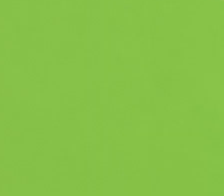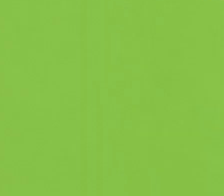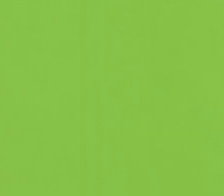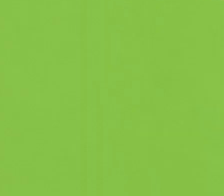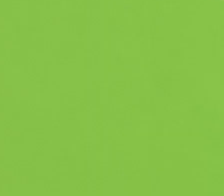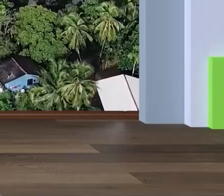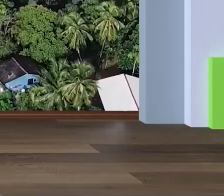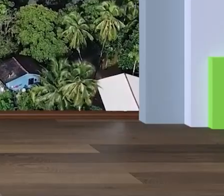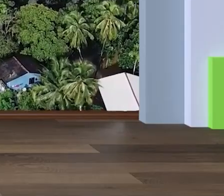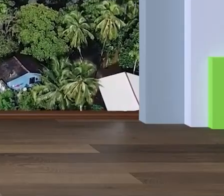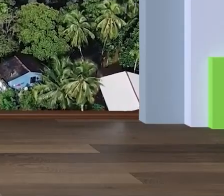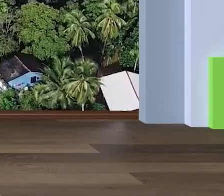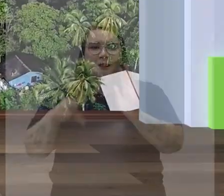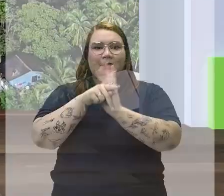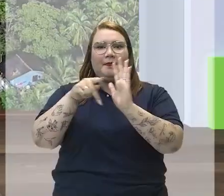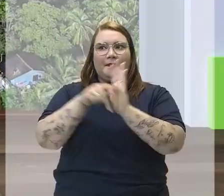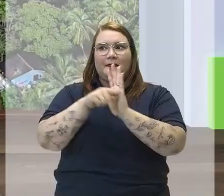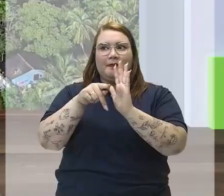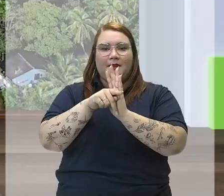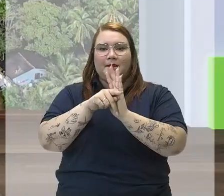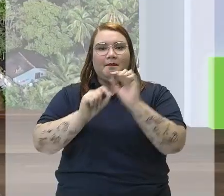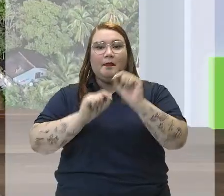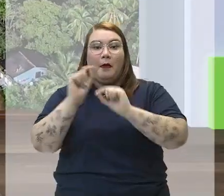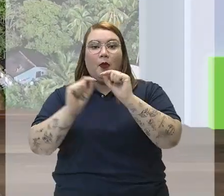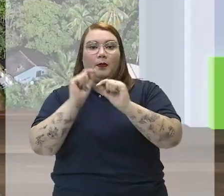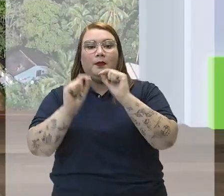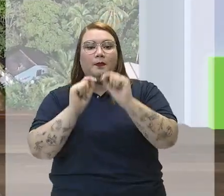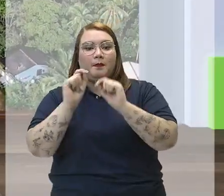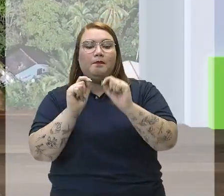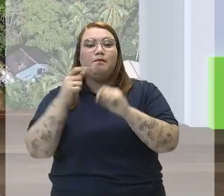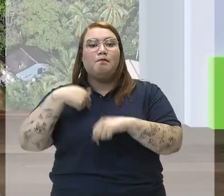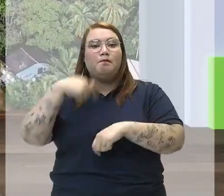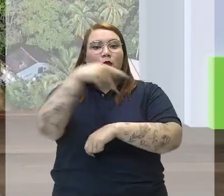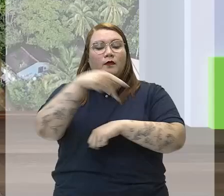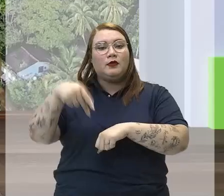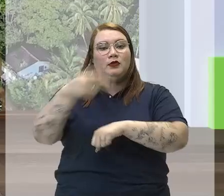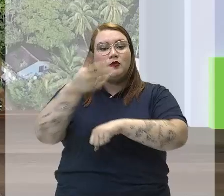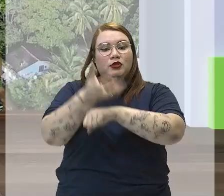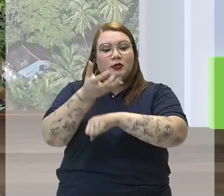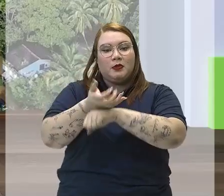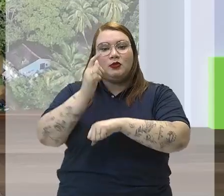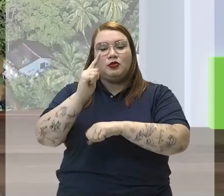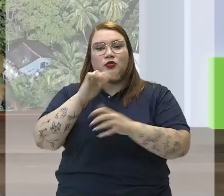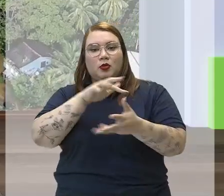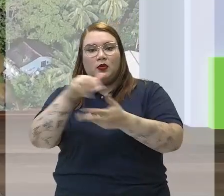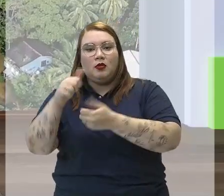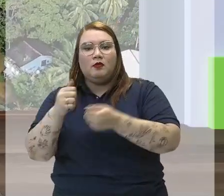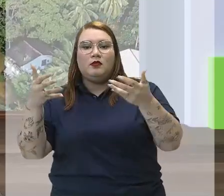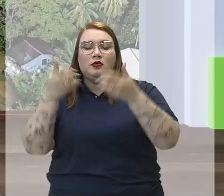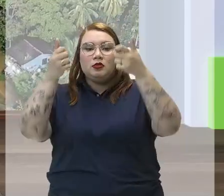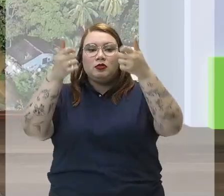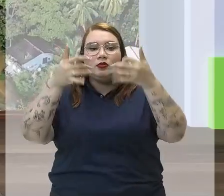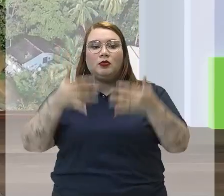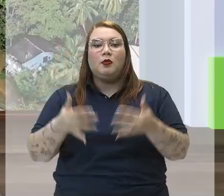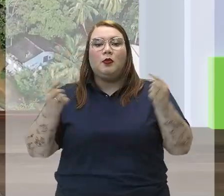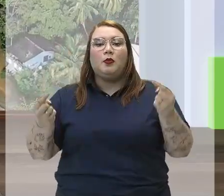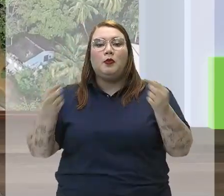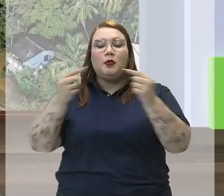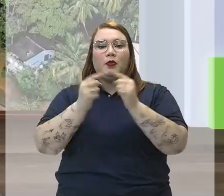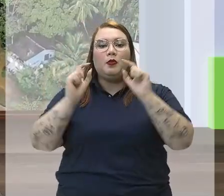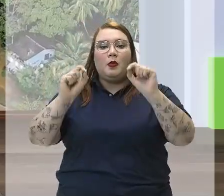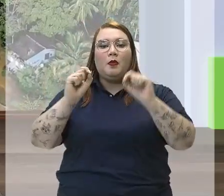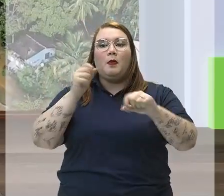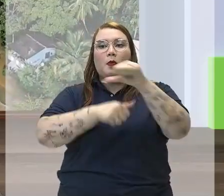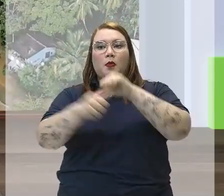escutá-lo. Eu me chamo Wilberson do Nascimento, eu sou professor da disciplina de Geografia e hoje eu vou falar da relação entre